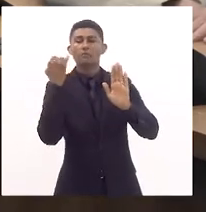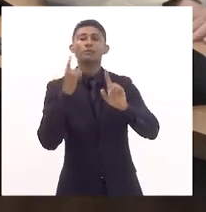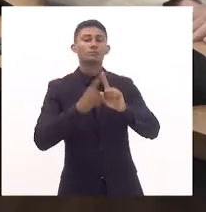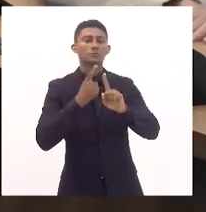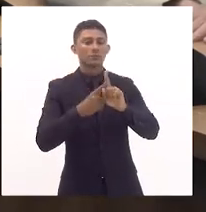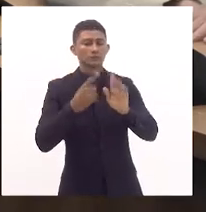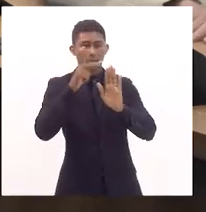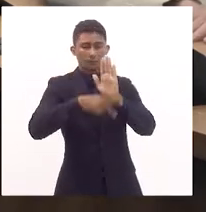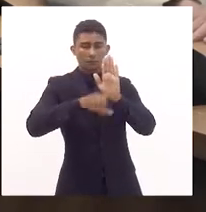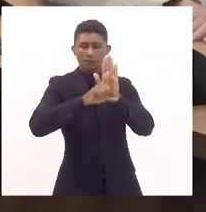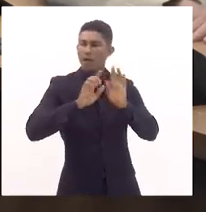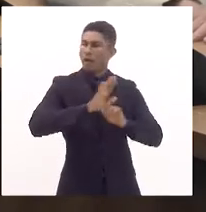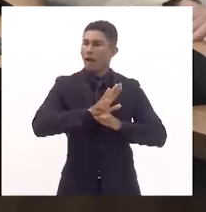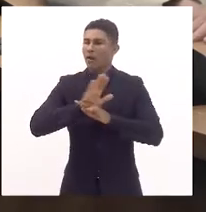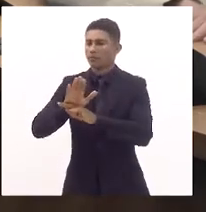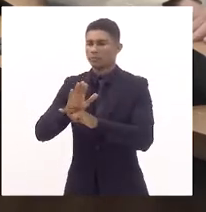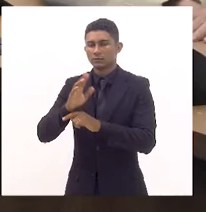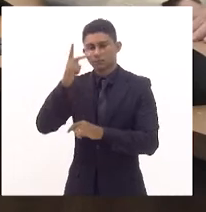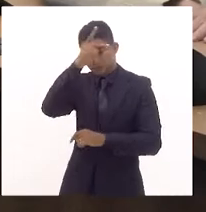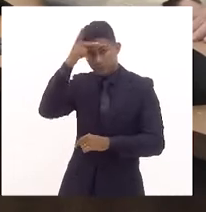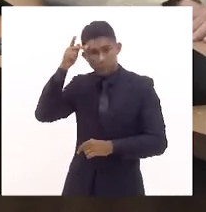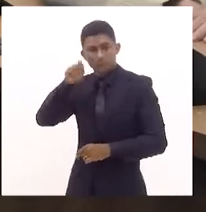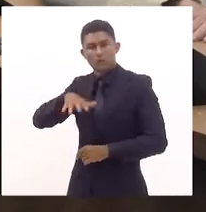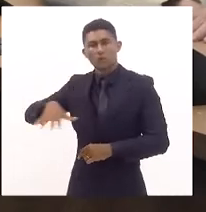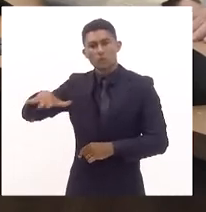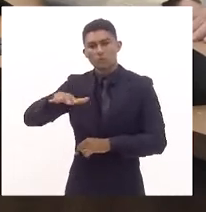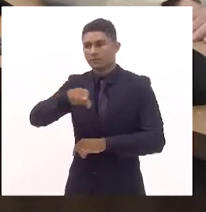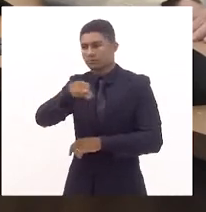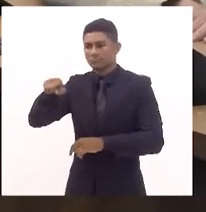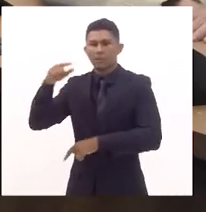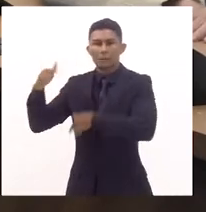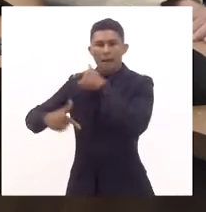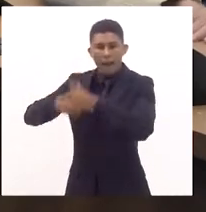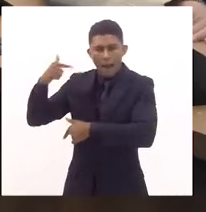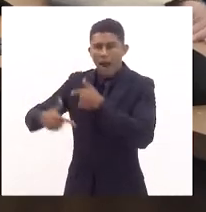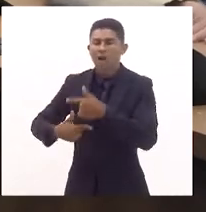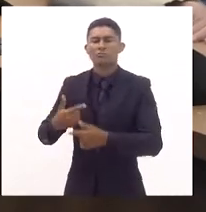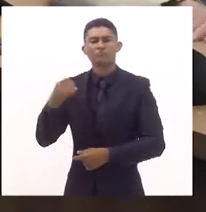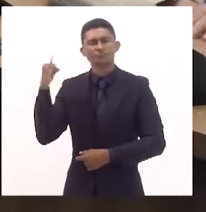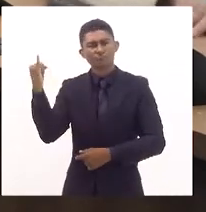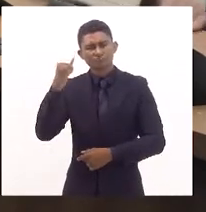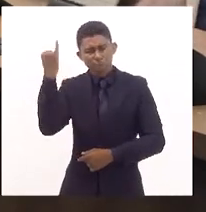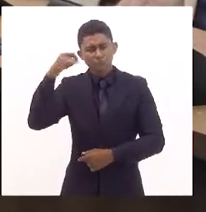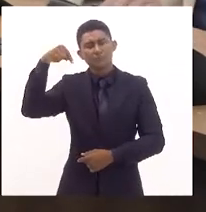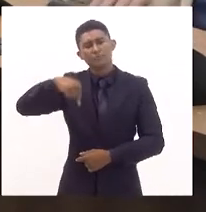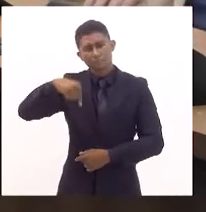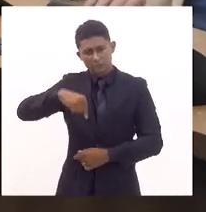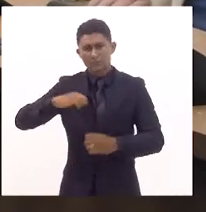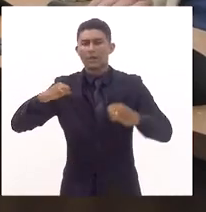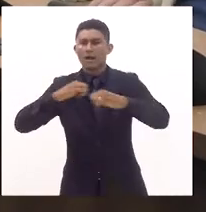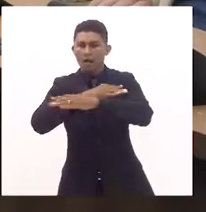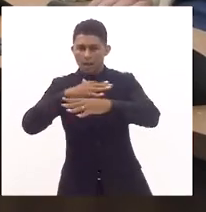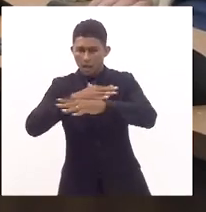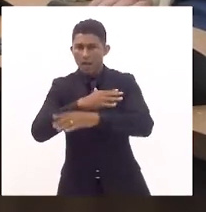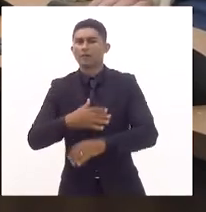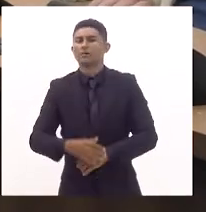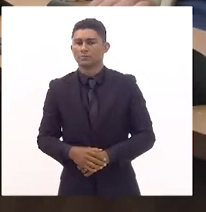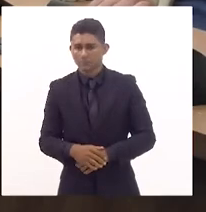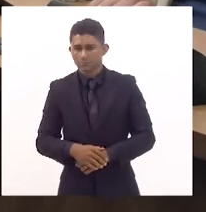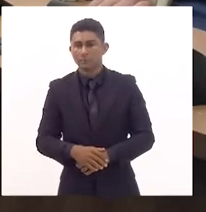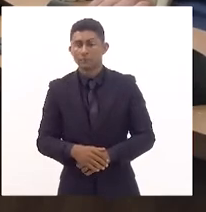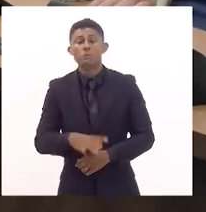marginalidade uma atividade extremamente essencial para as nossas cidades. Eu, por